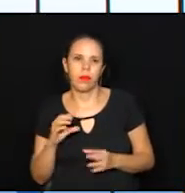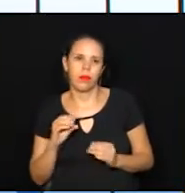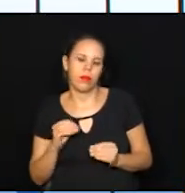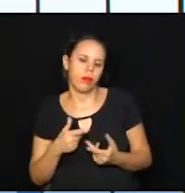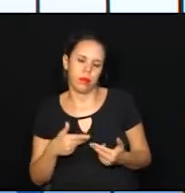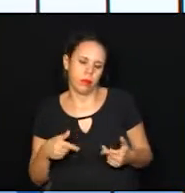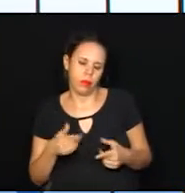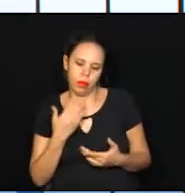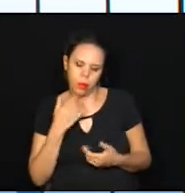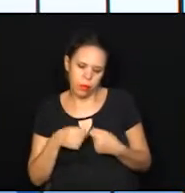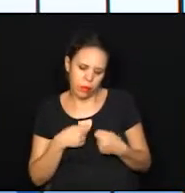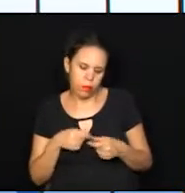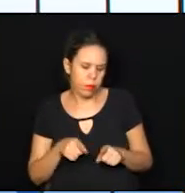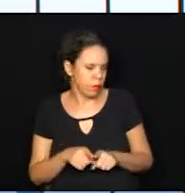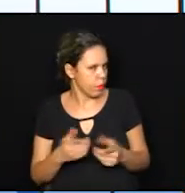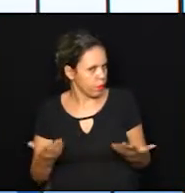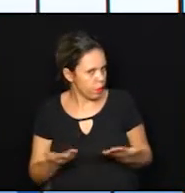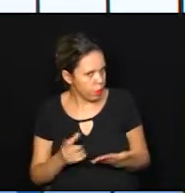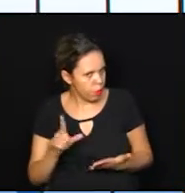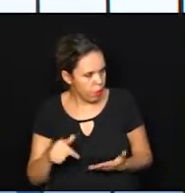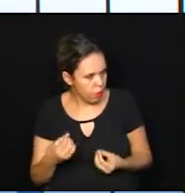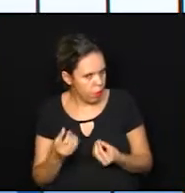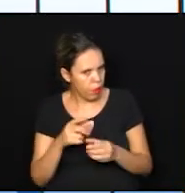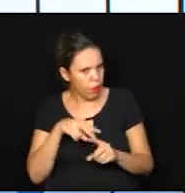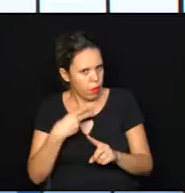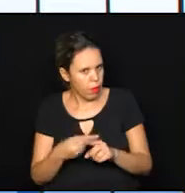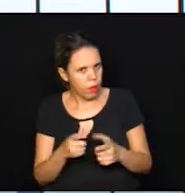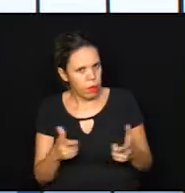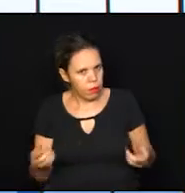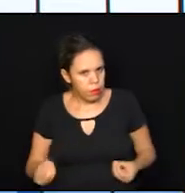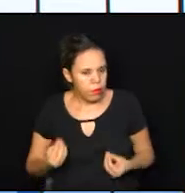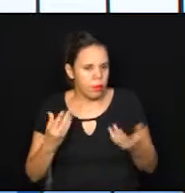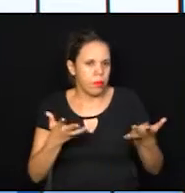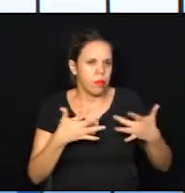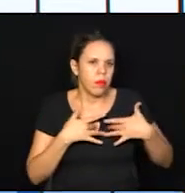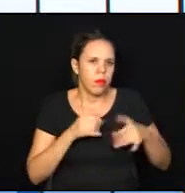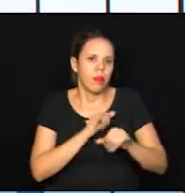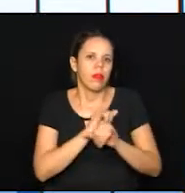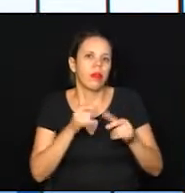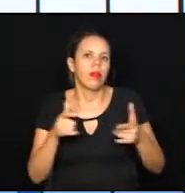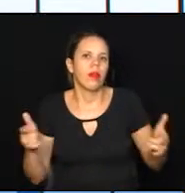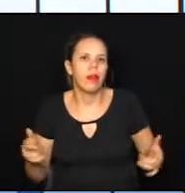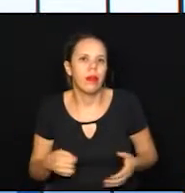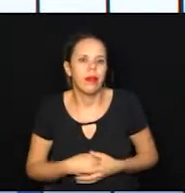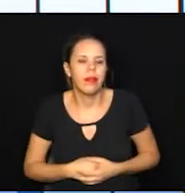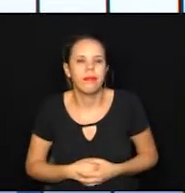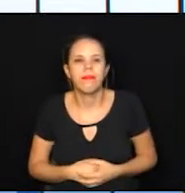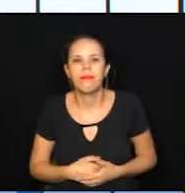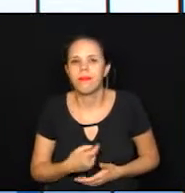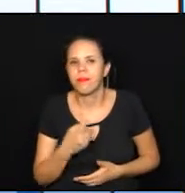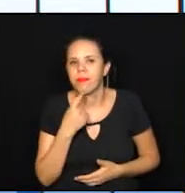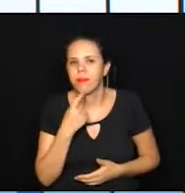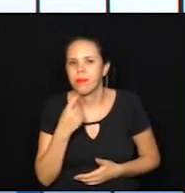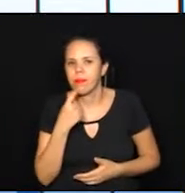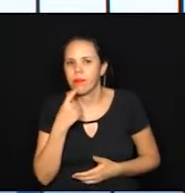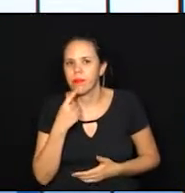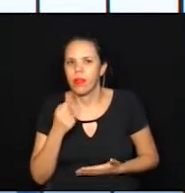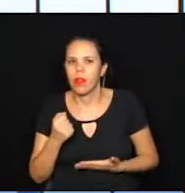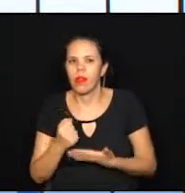única refeição do dia, e agora isso será ampliado com uma ampla campanha, que é a campanha Campinas